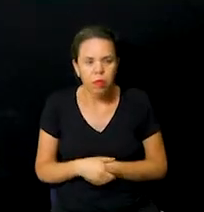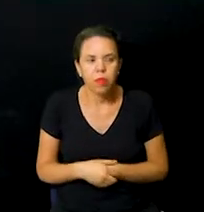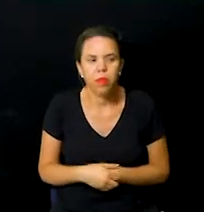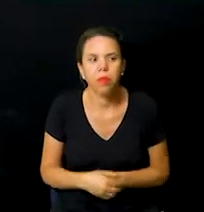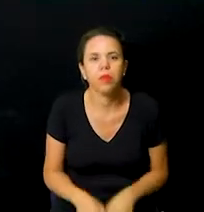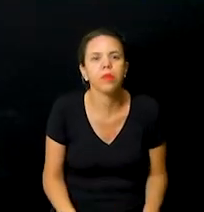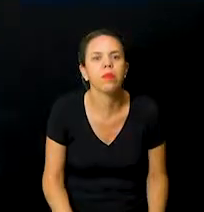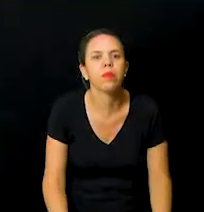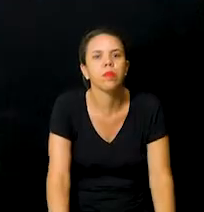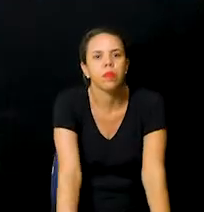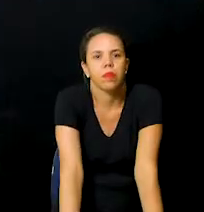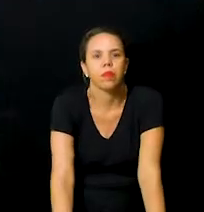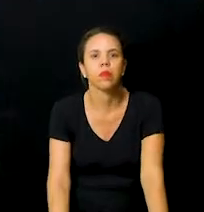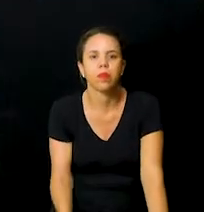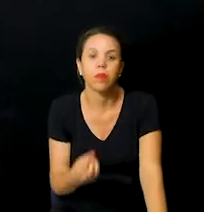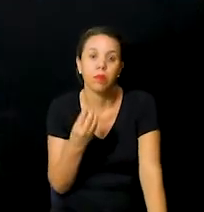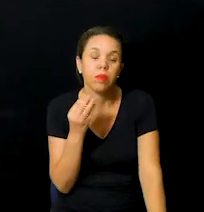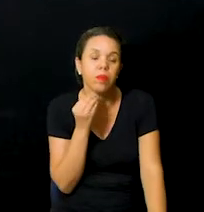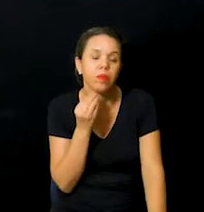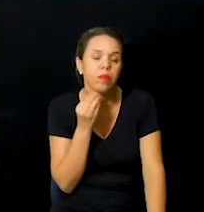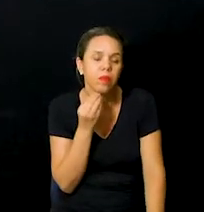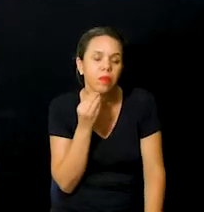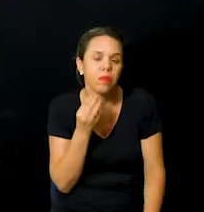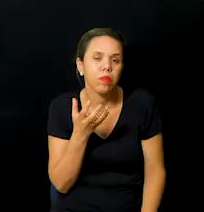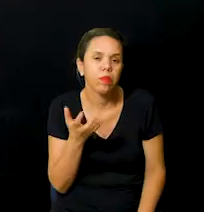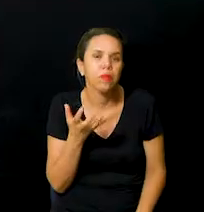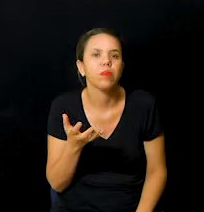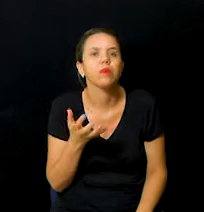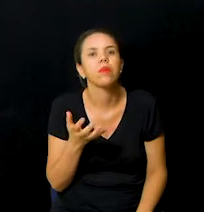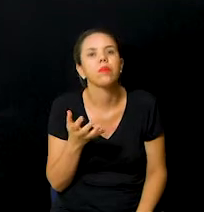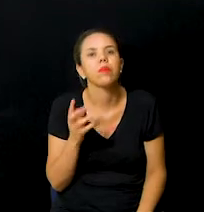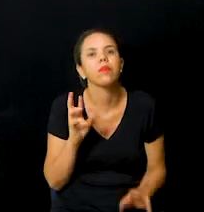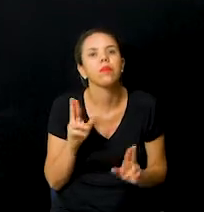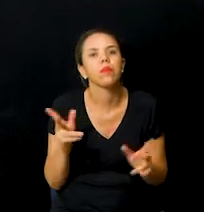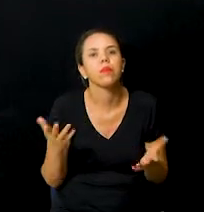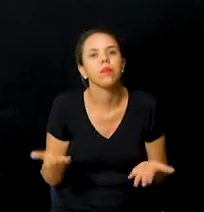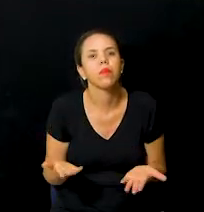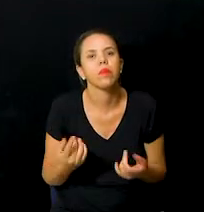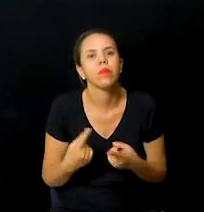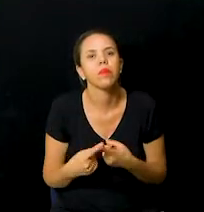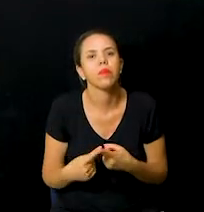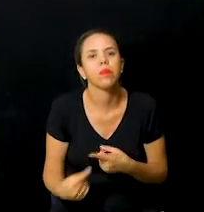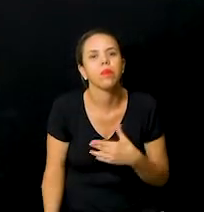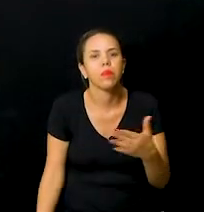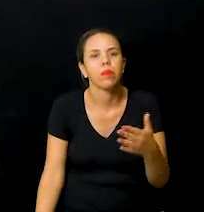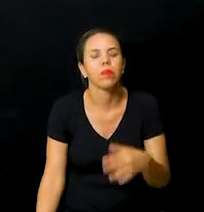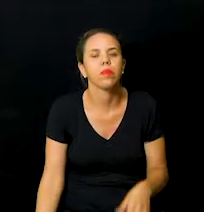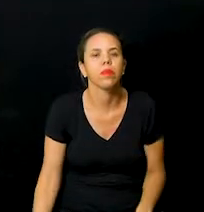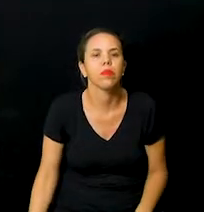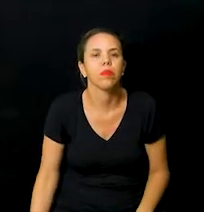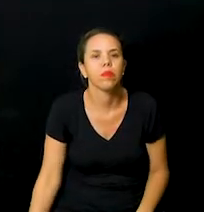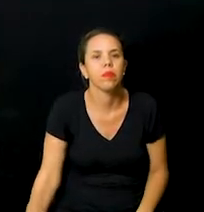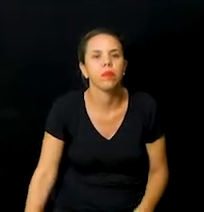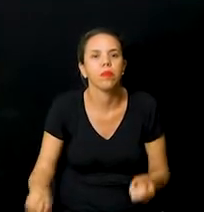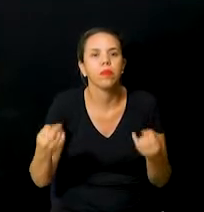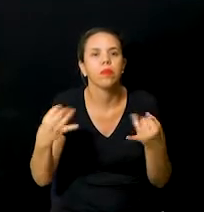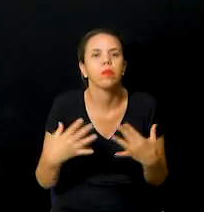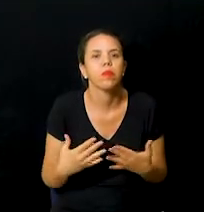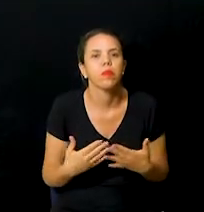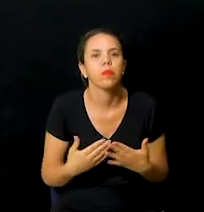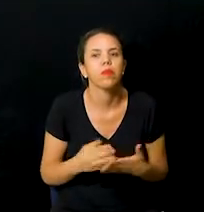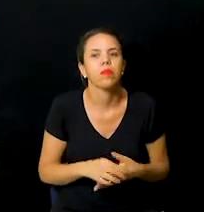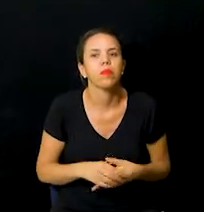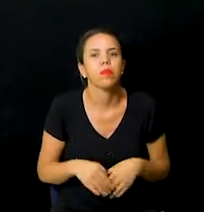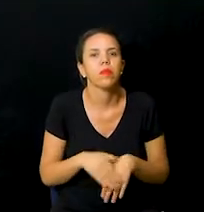buscando, é uma ótima oportunidade. É um grande diferencial, até porque no próximo bloco, já vou dar um spoiler aqui, a